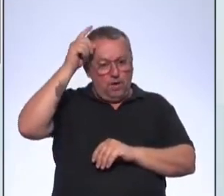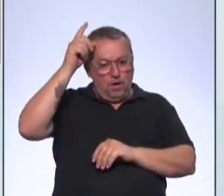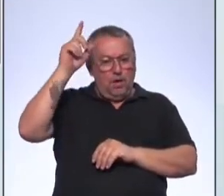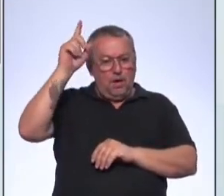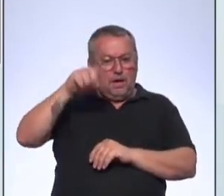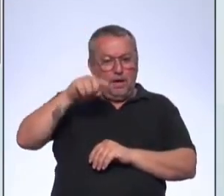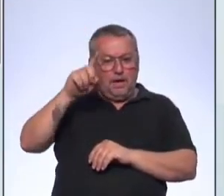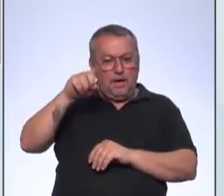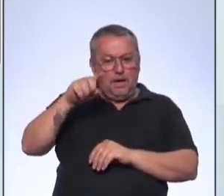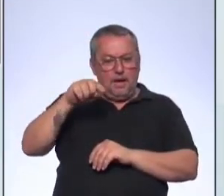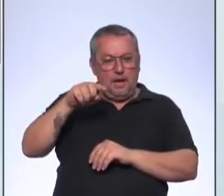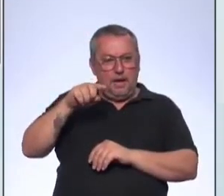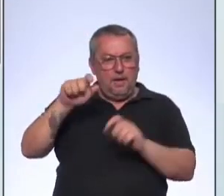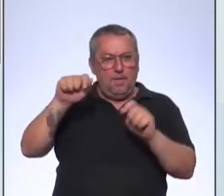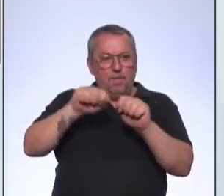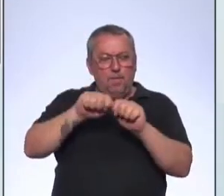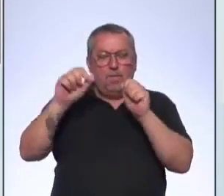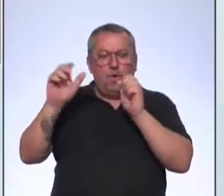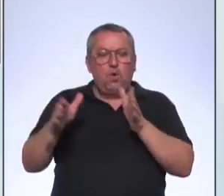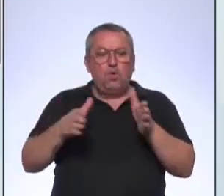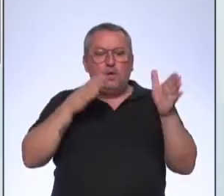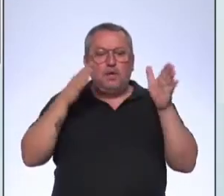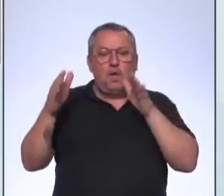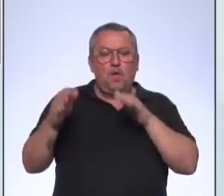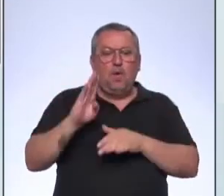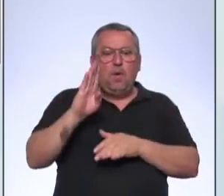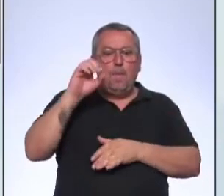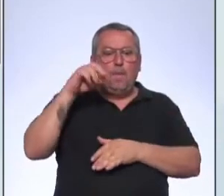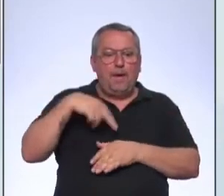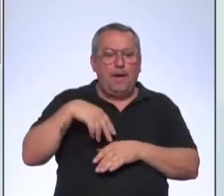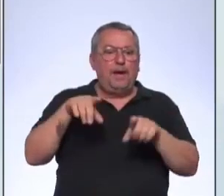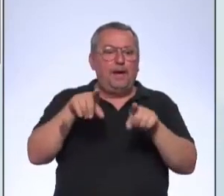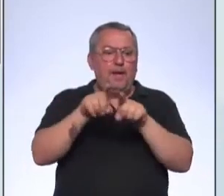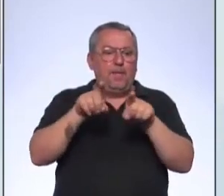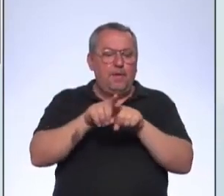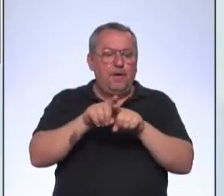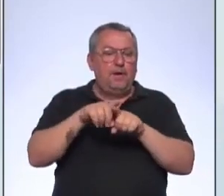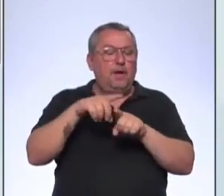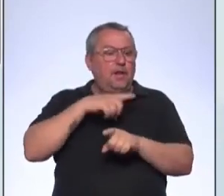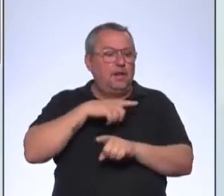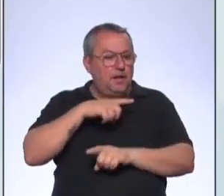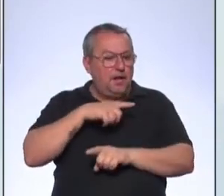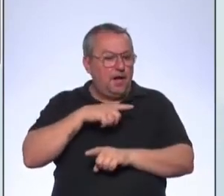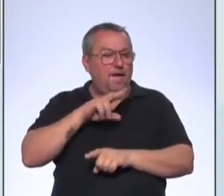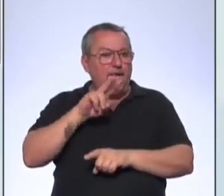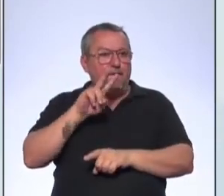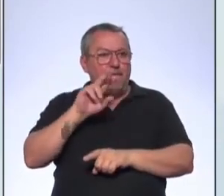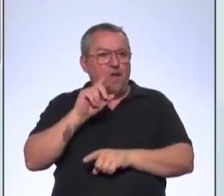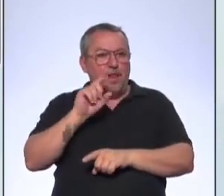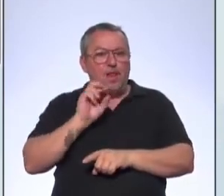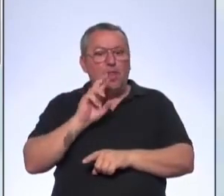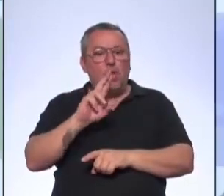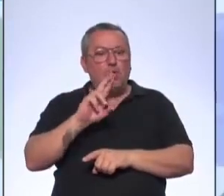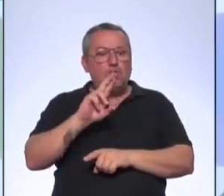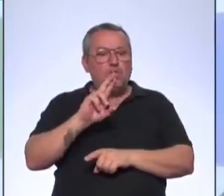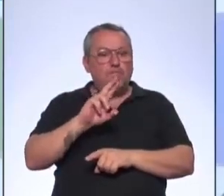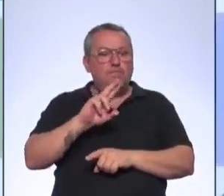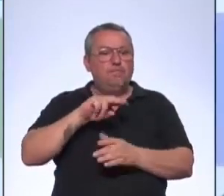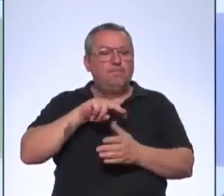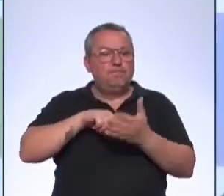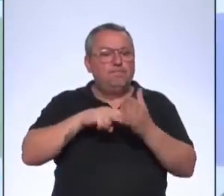são produção de bens que possuem valor